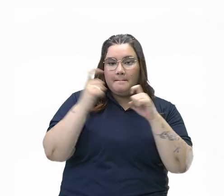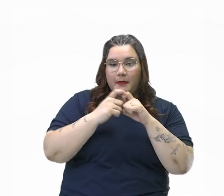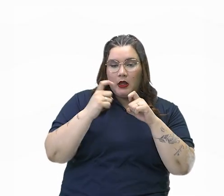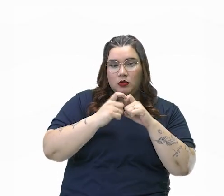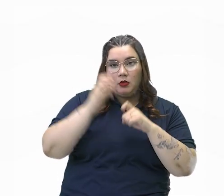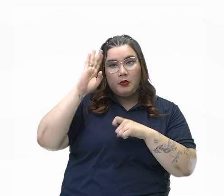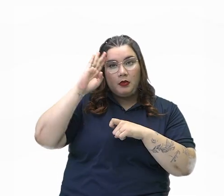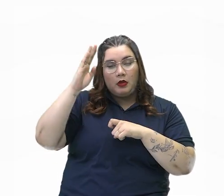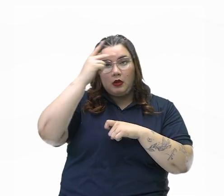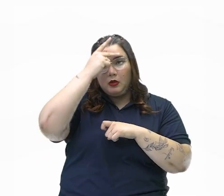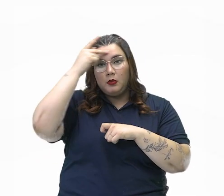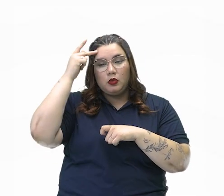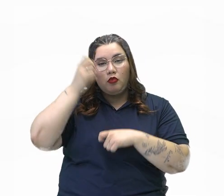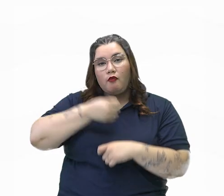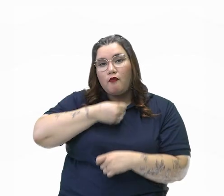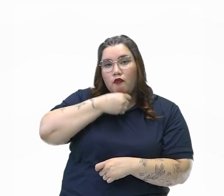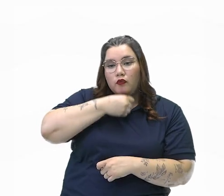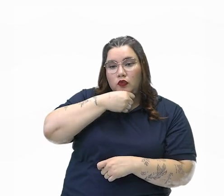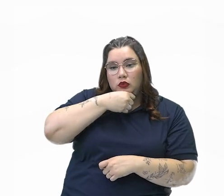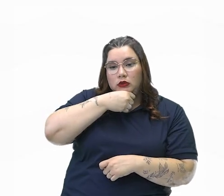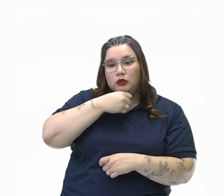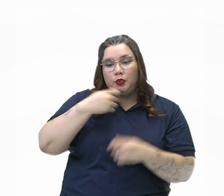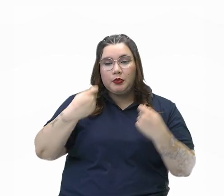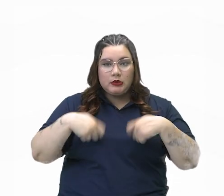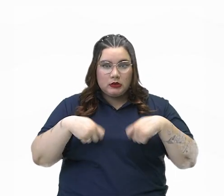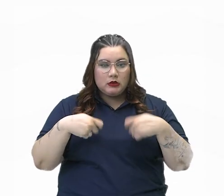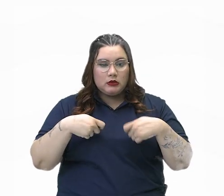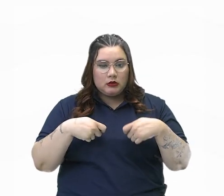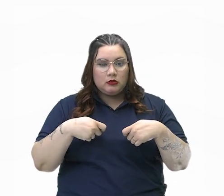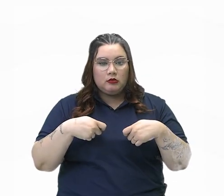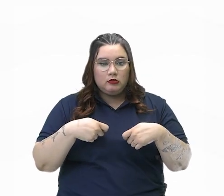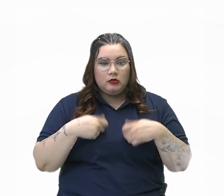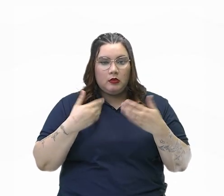que são mais idosas, né? O